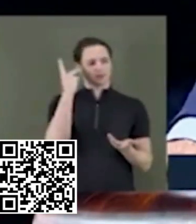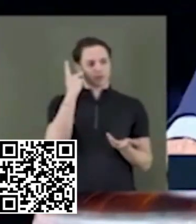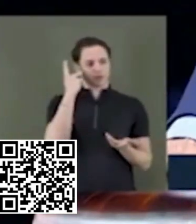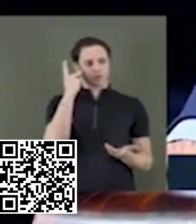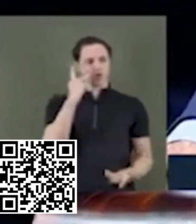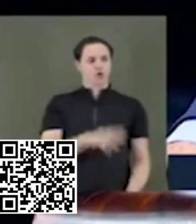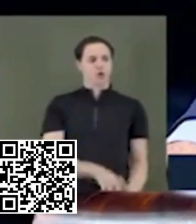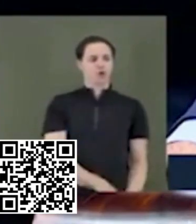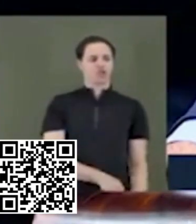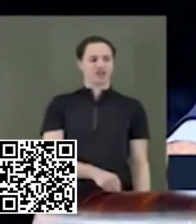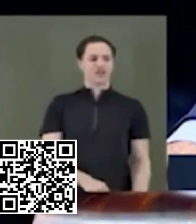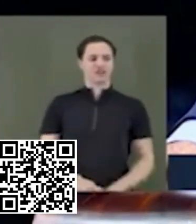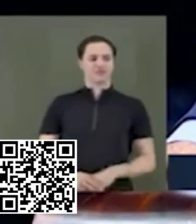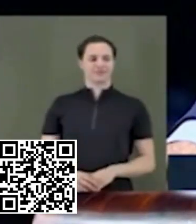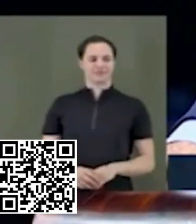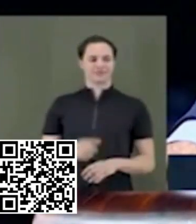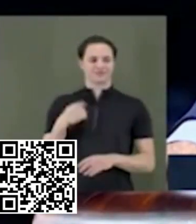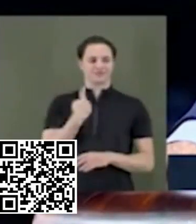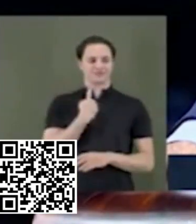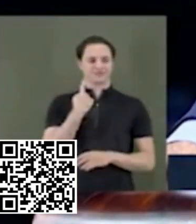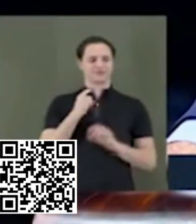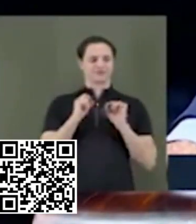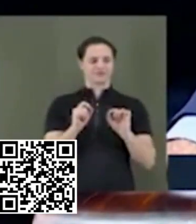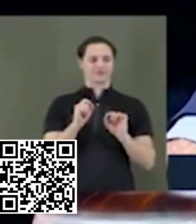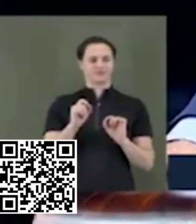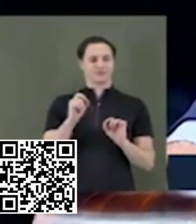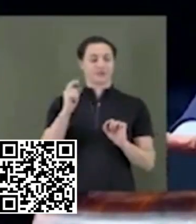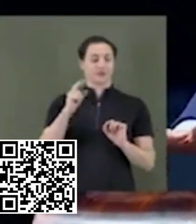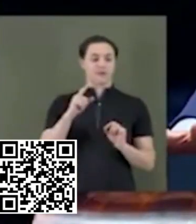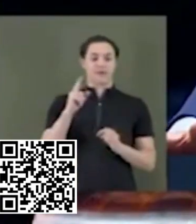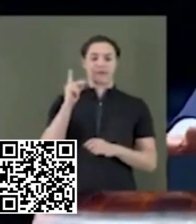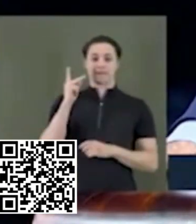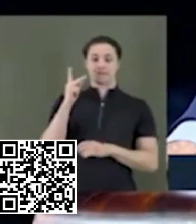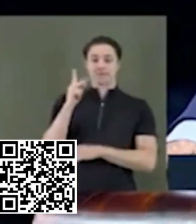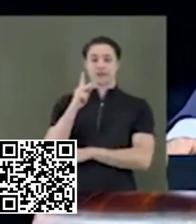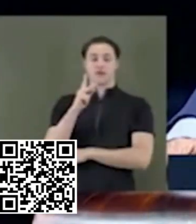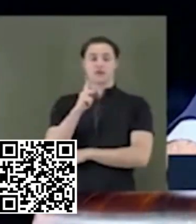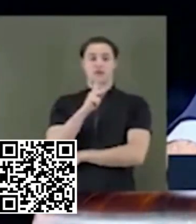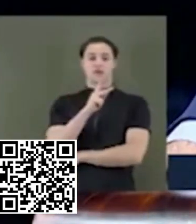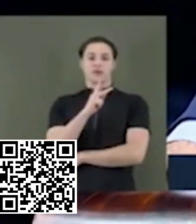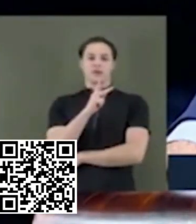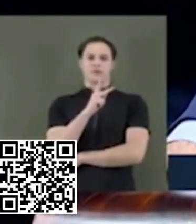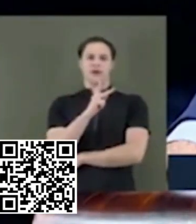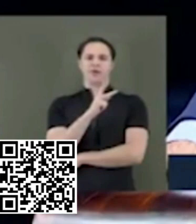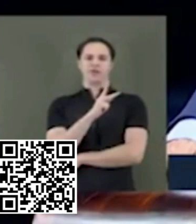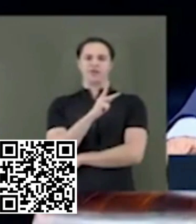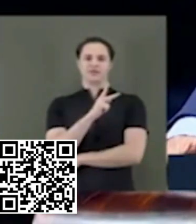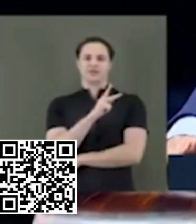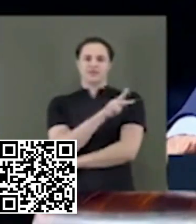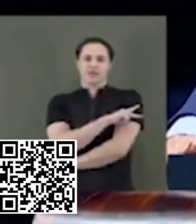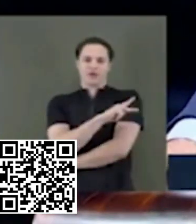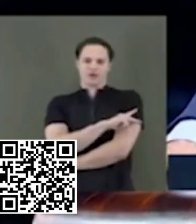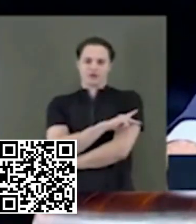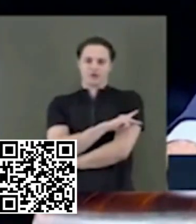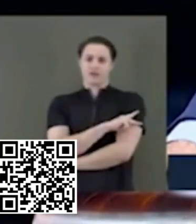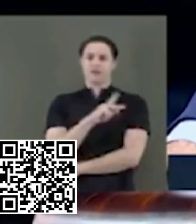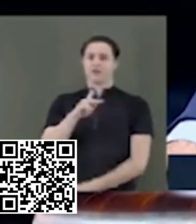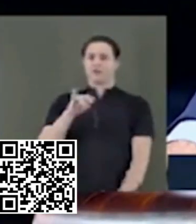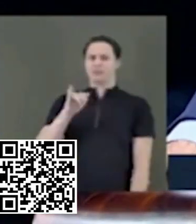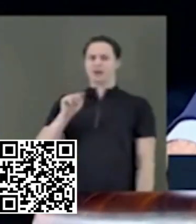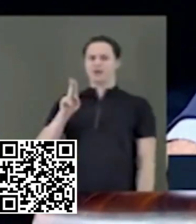inclusive Ceará, não é? Piauí, mas que agora o governo entra com uma nova